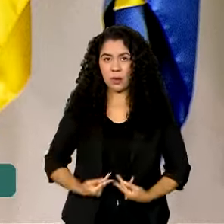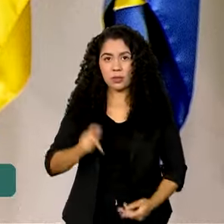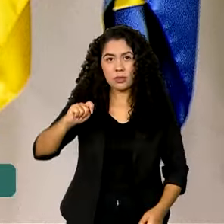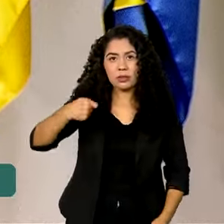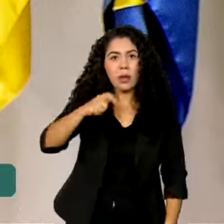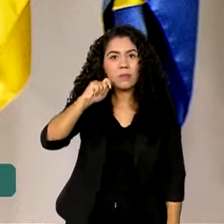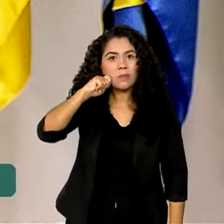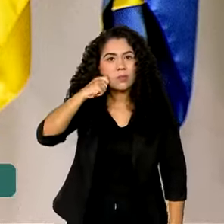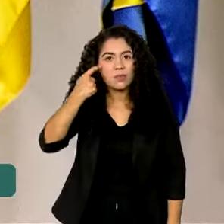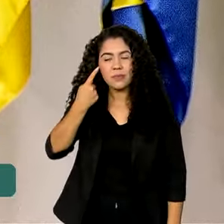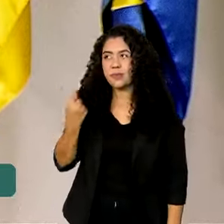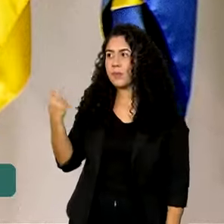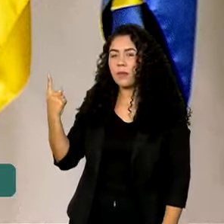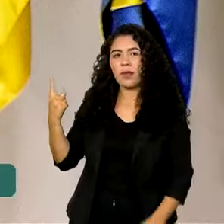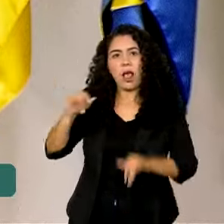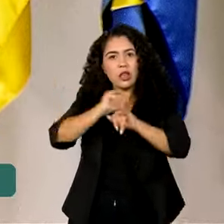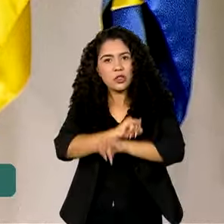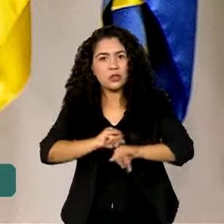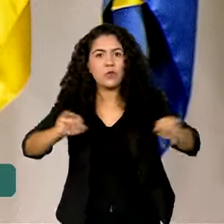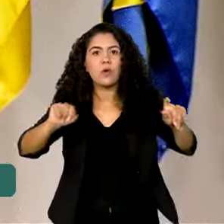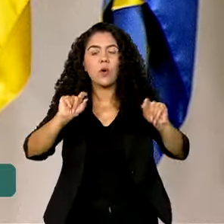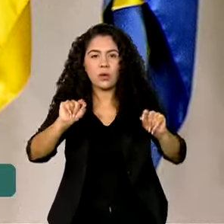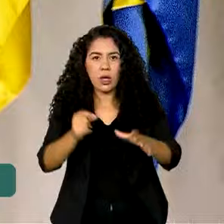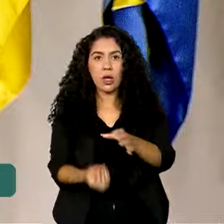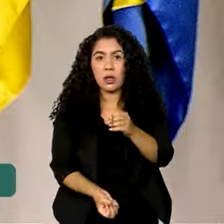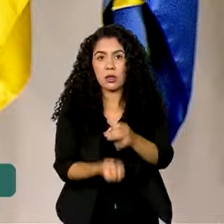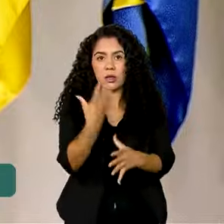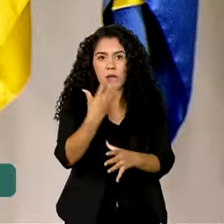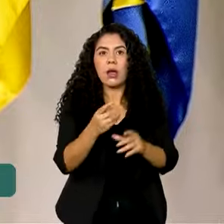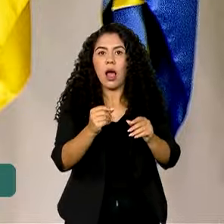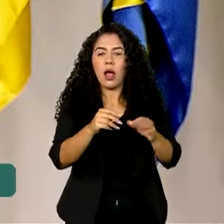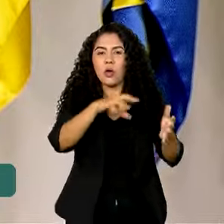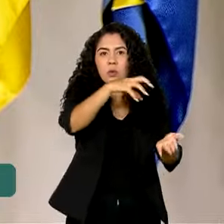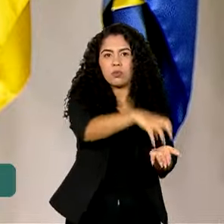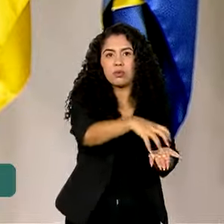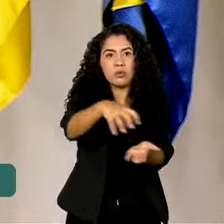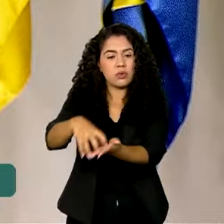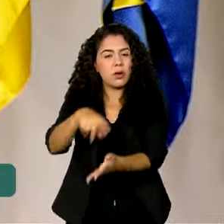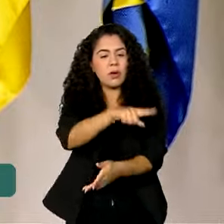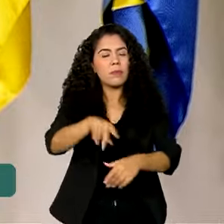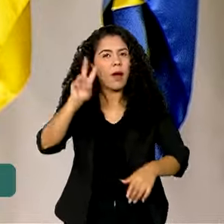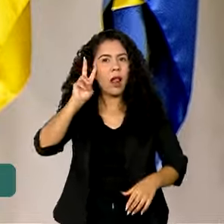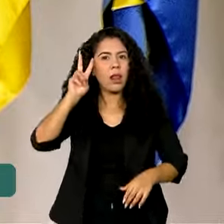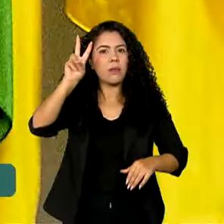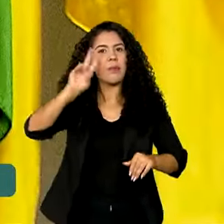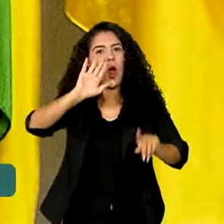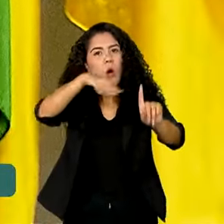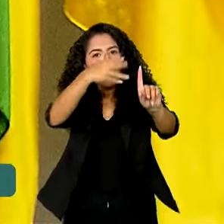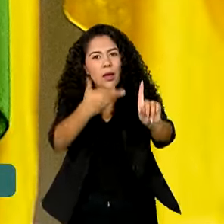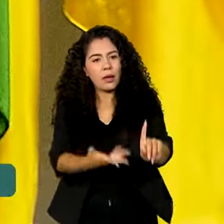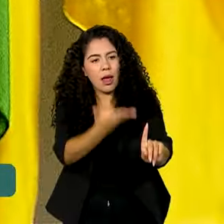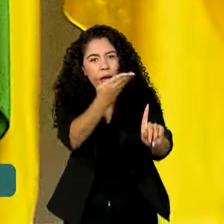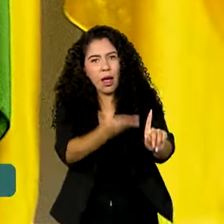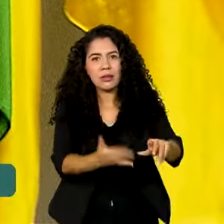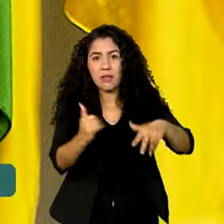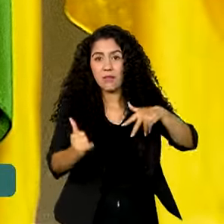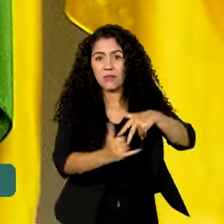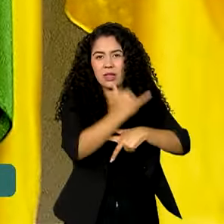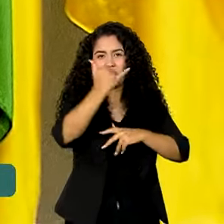Almeida anunciou a construção de dois memoriais em homenagem às vítimas da ditadura. Andaram dizendo